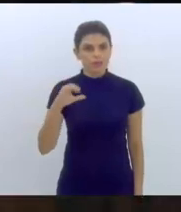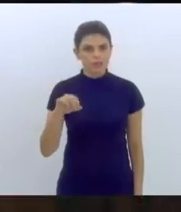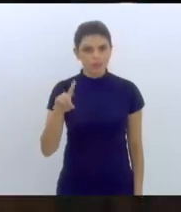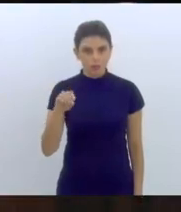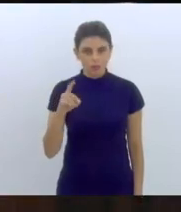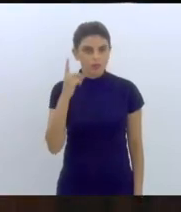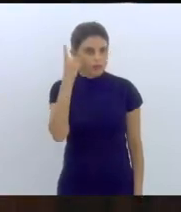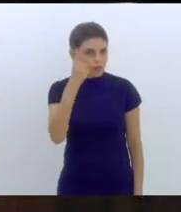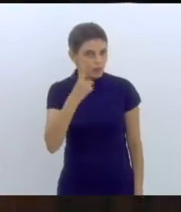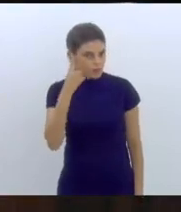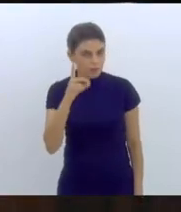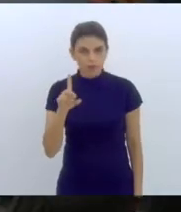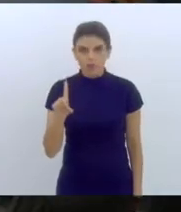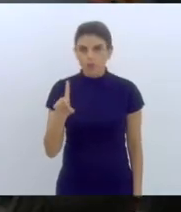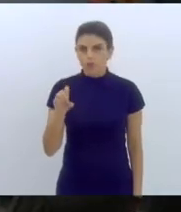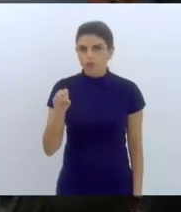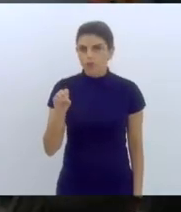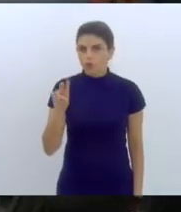Deputado Douglas Ruas.